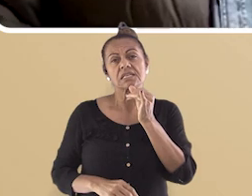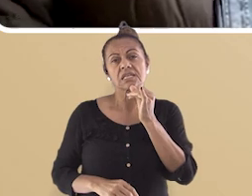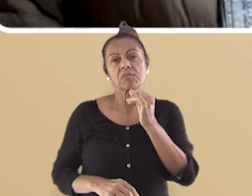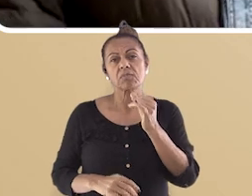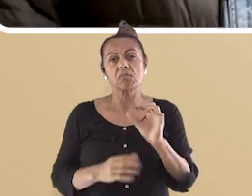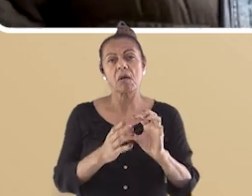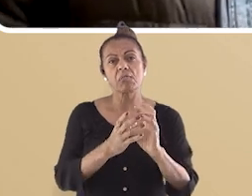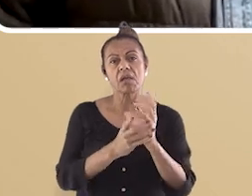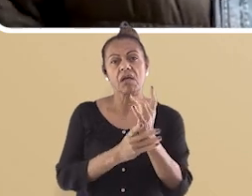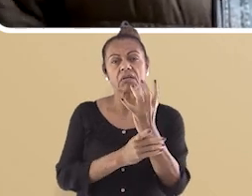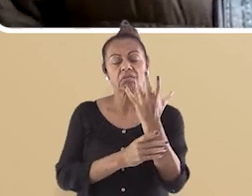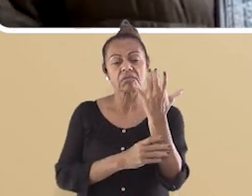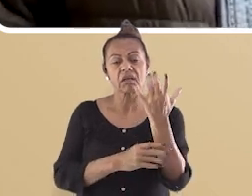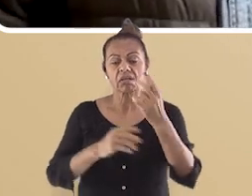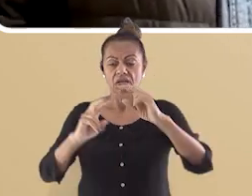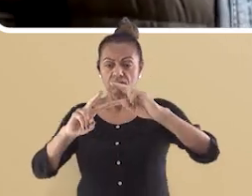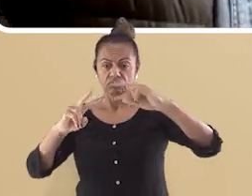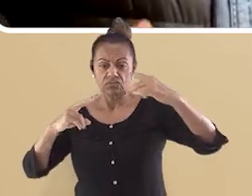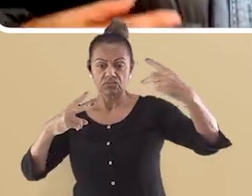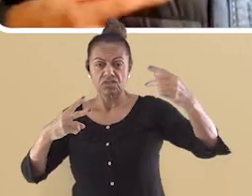30 mil genes, que são